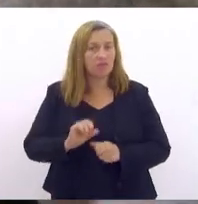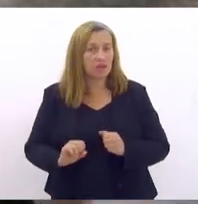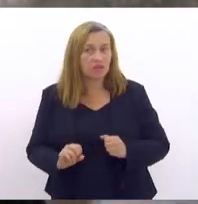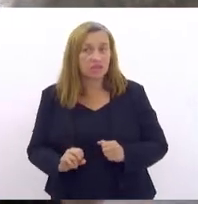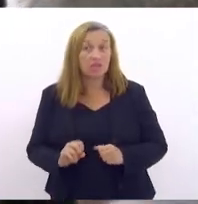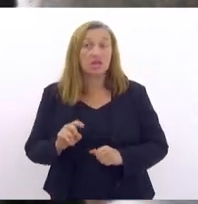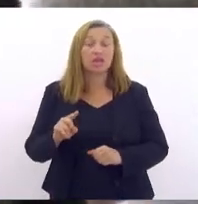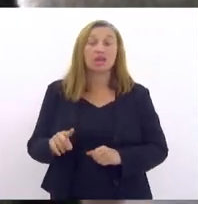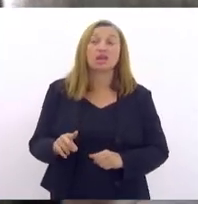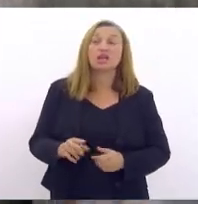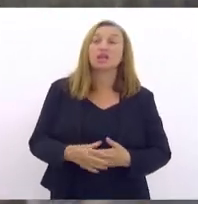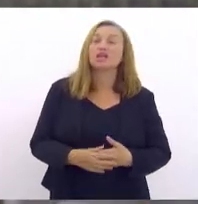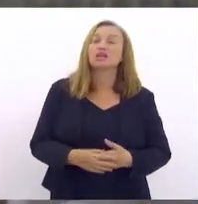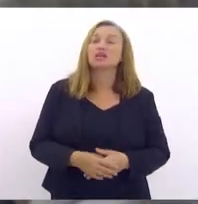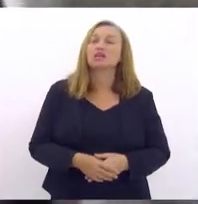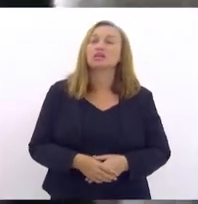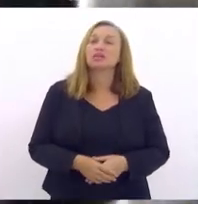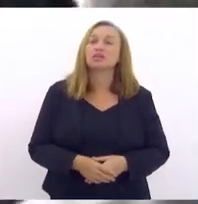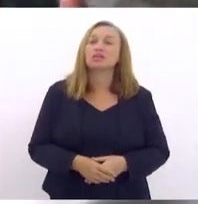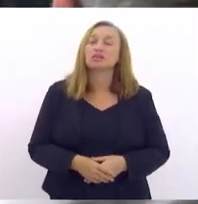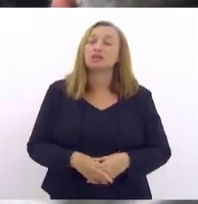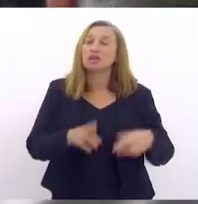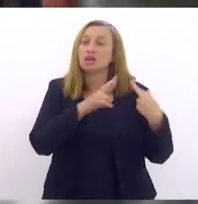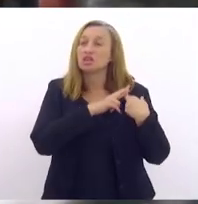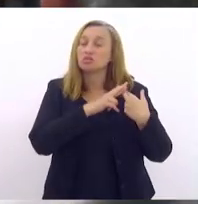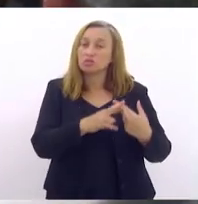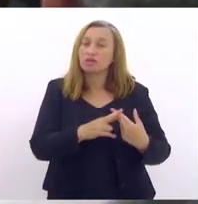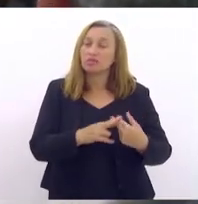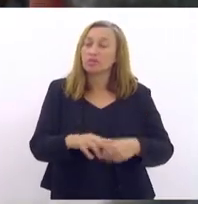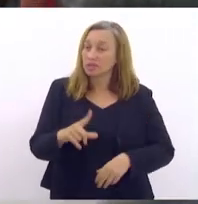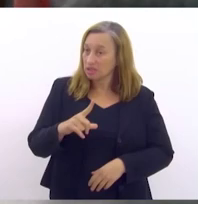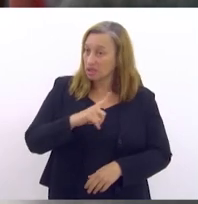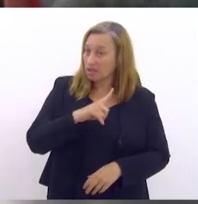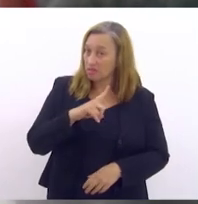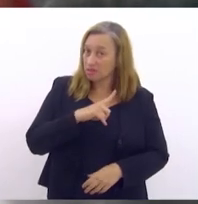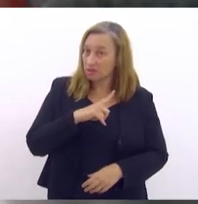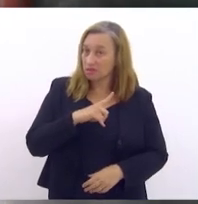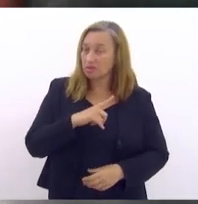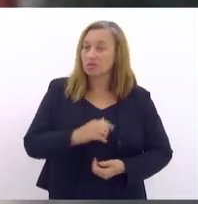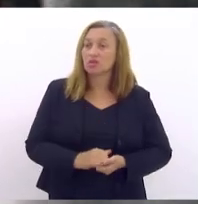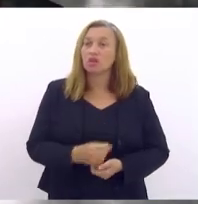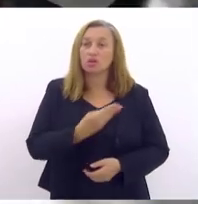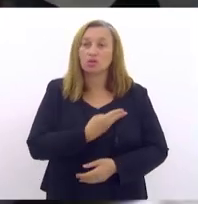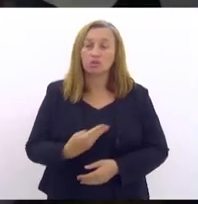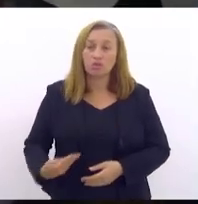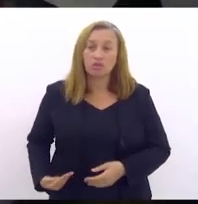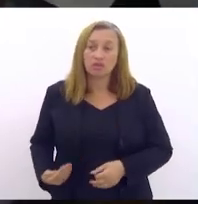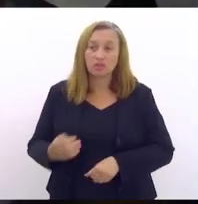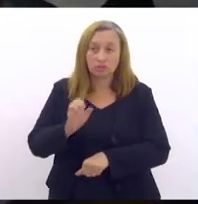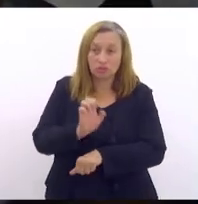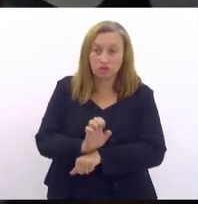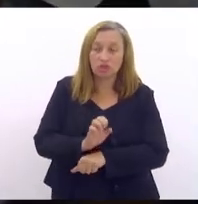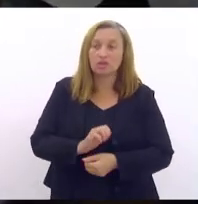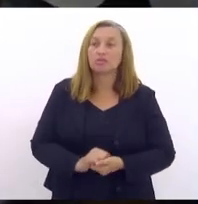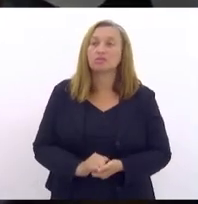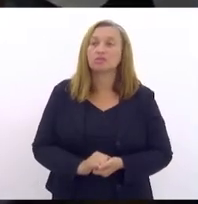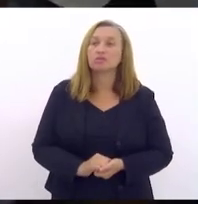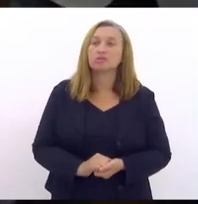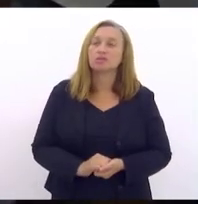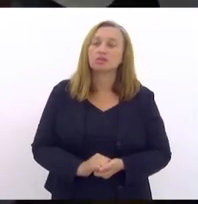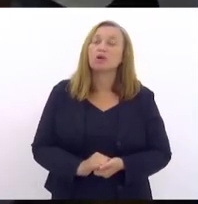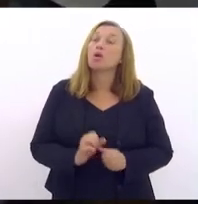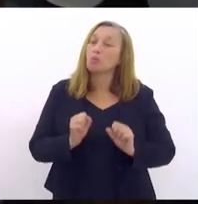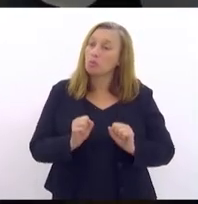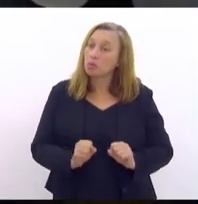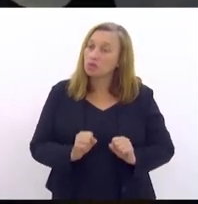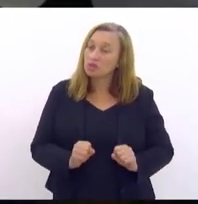Ele puxou para si uma responsabilidade que o governador do Estado